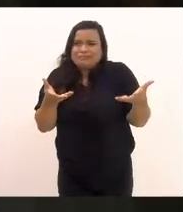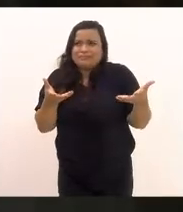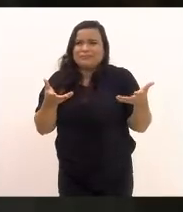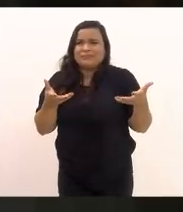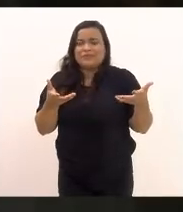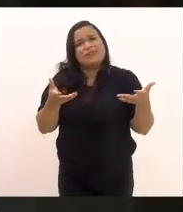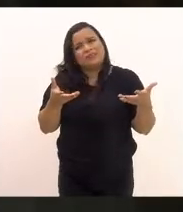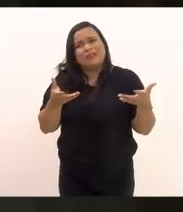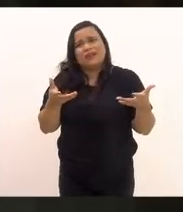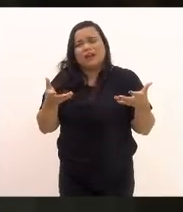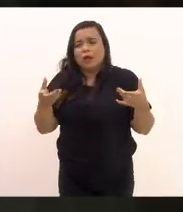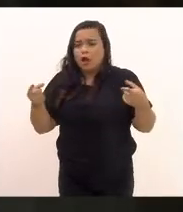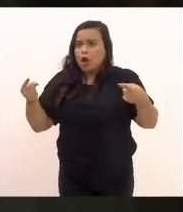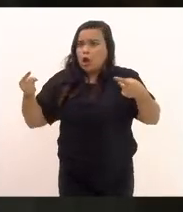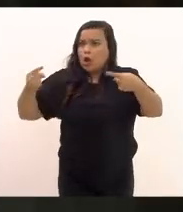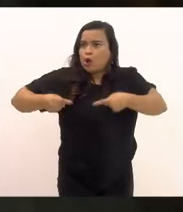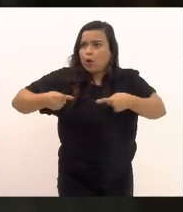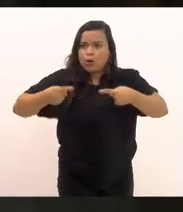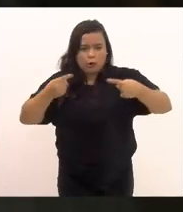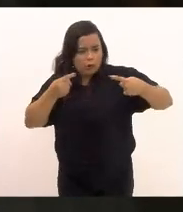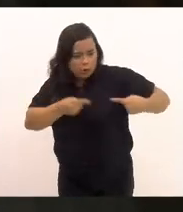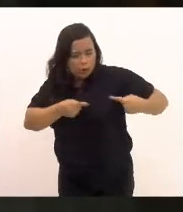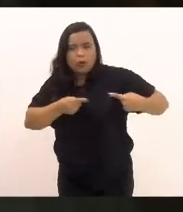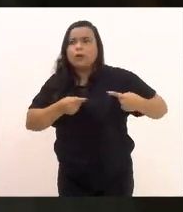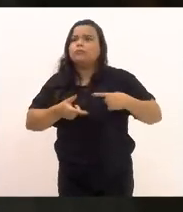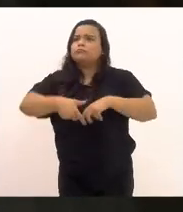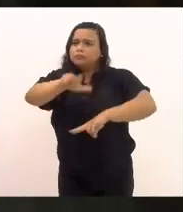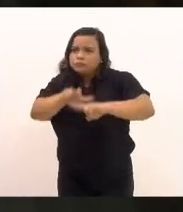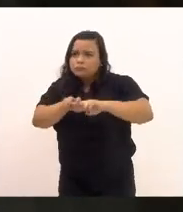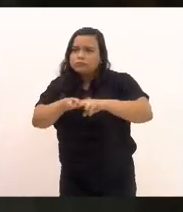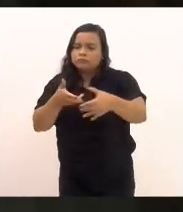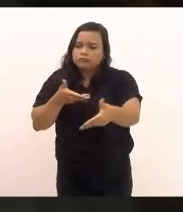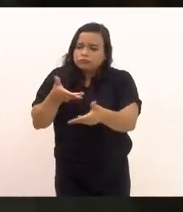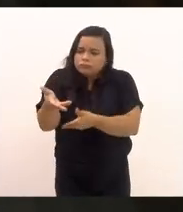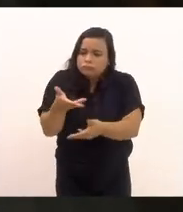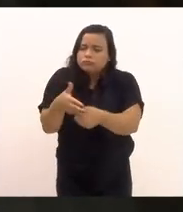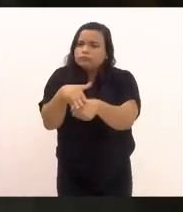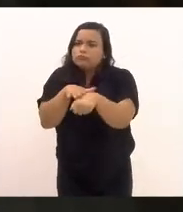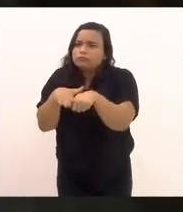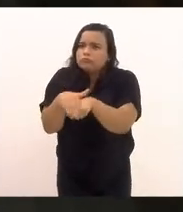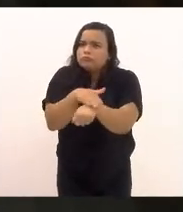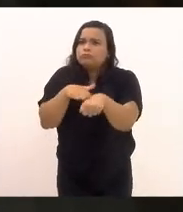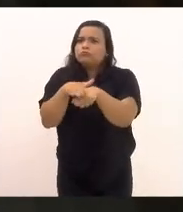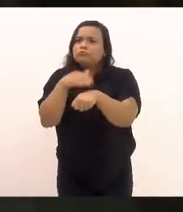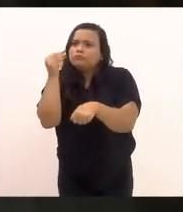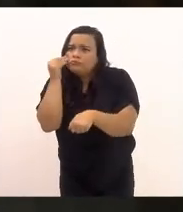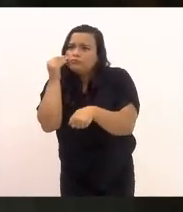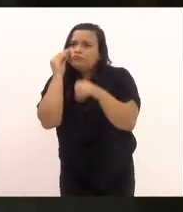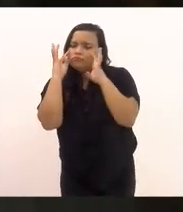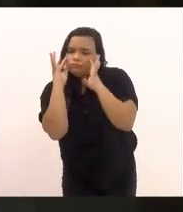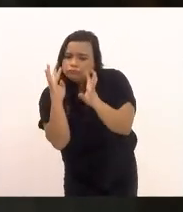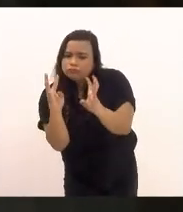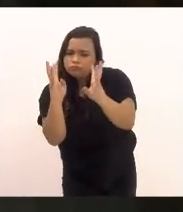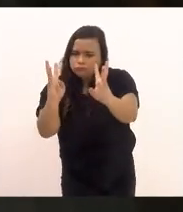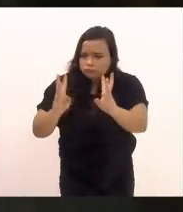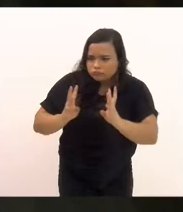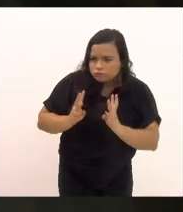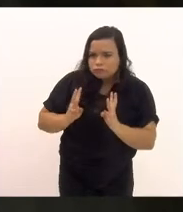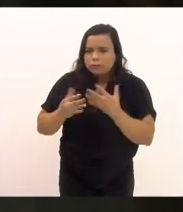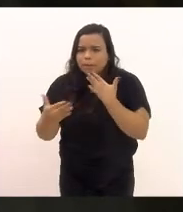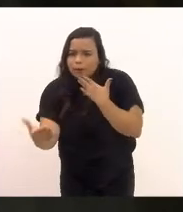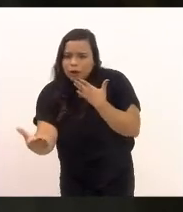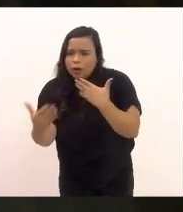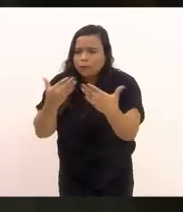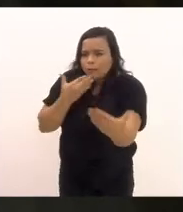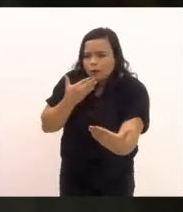conflitos teriam que ser resolvidos com mediação. ouvido, evidentemente, os lados que